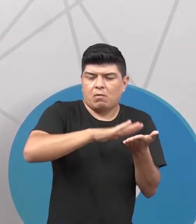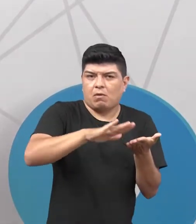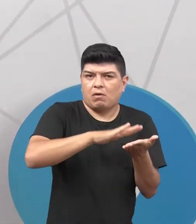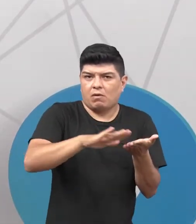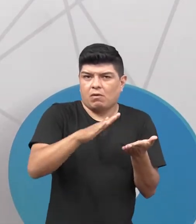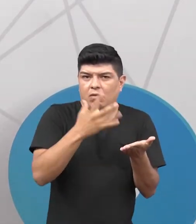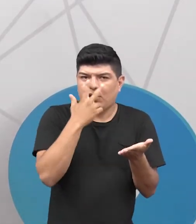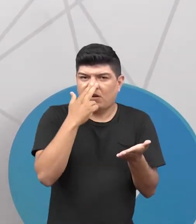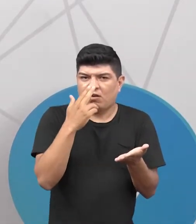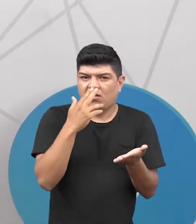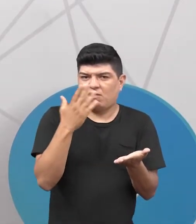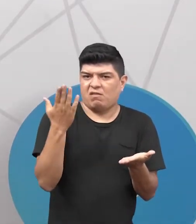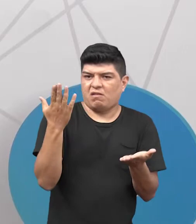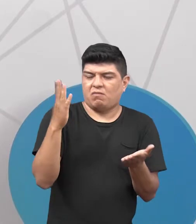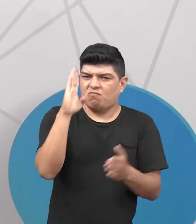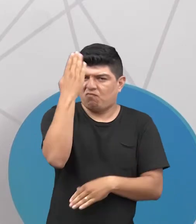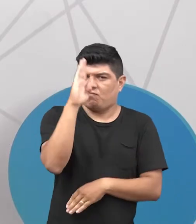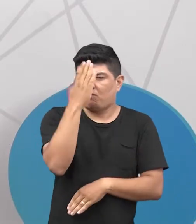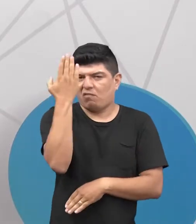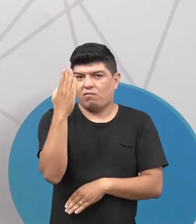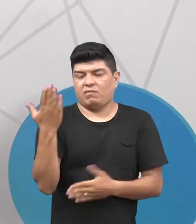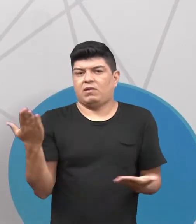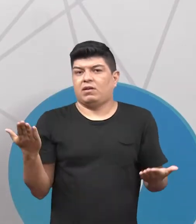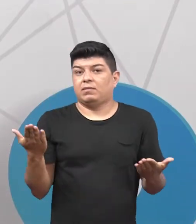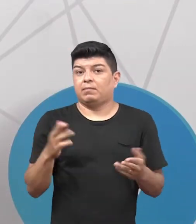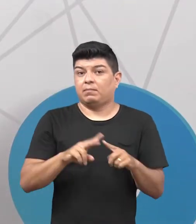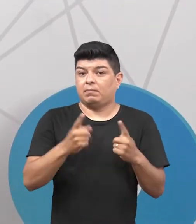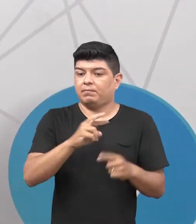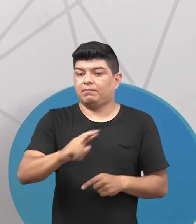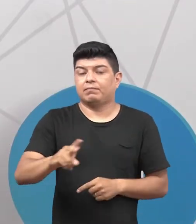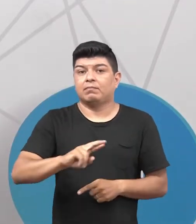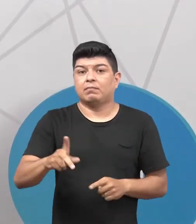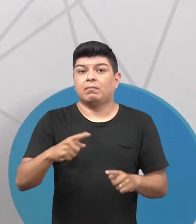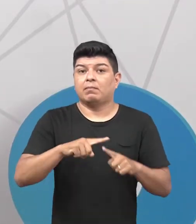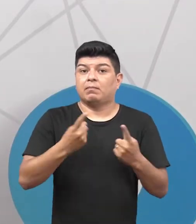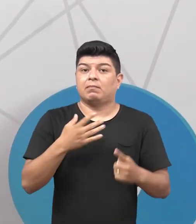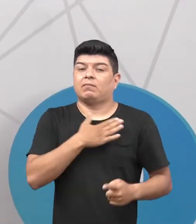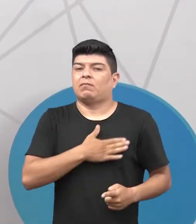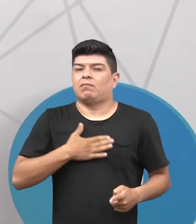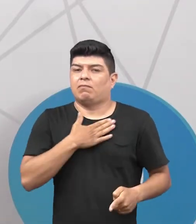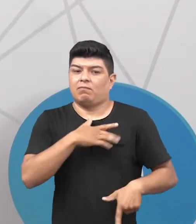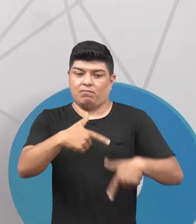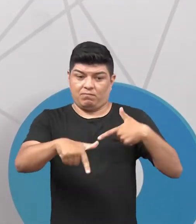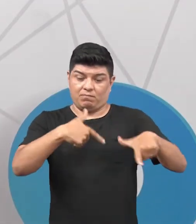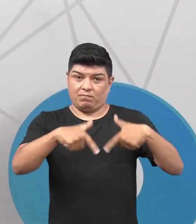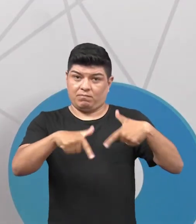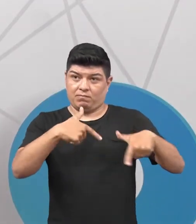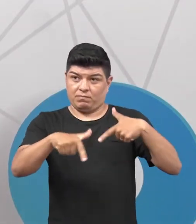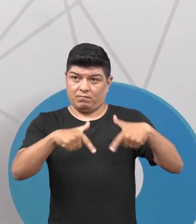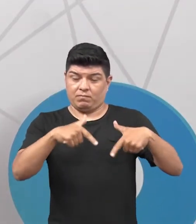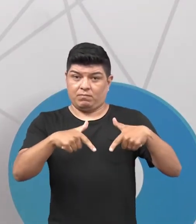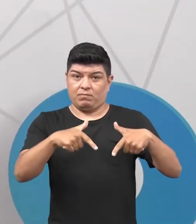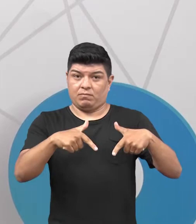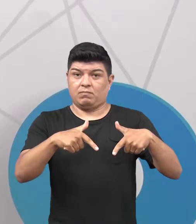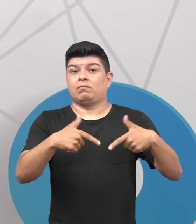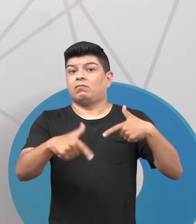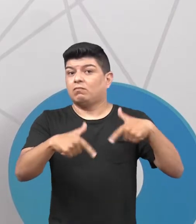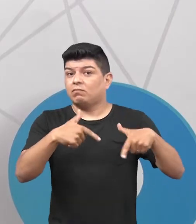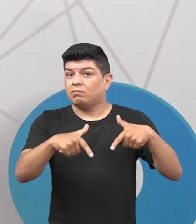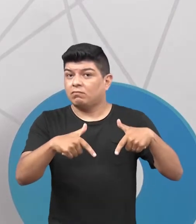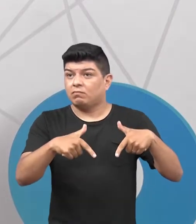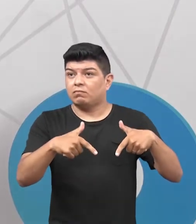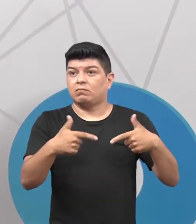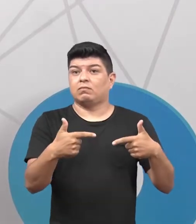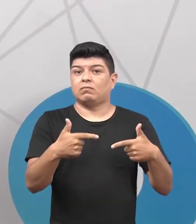é um pouco falsificador, aí na linha do Platão. Mas ele gostava muito do trabalho da dona Fenareta. Seu Sofronisco